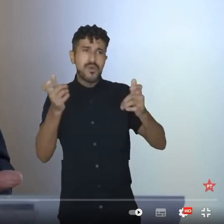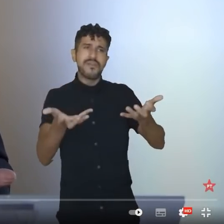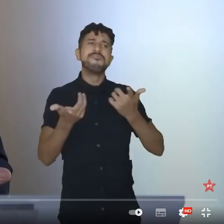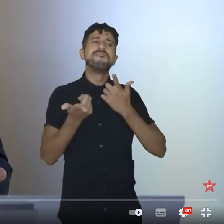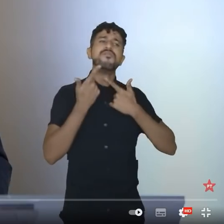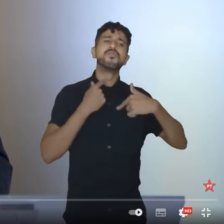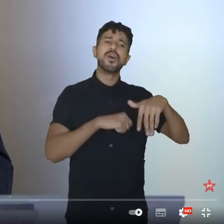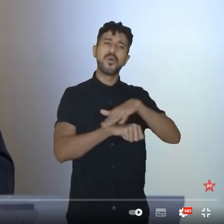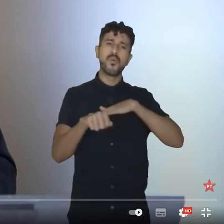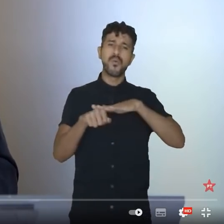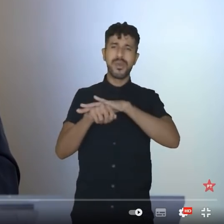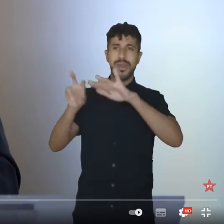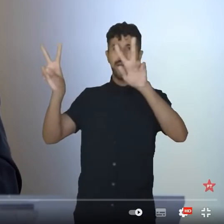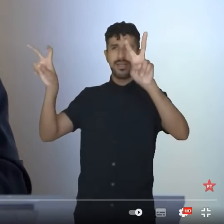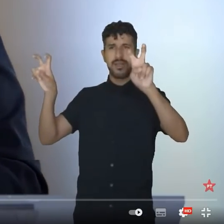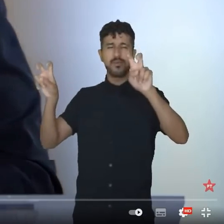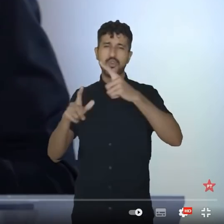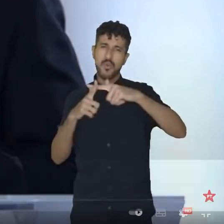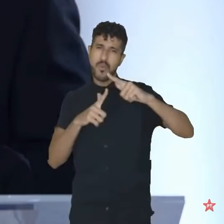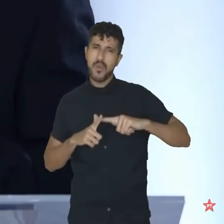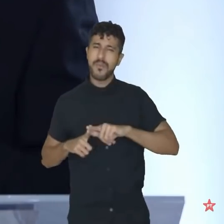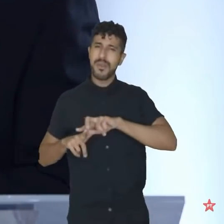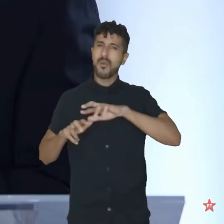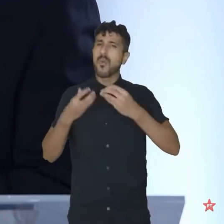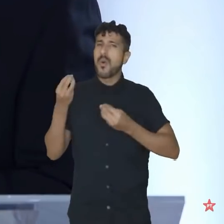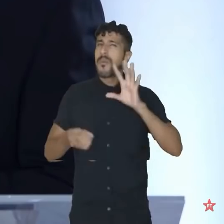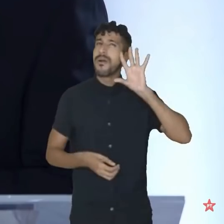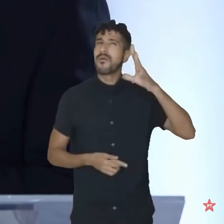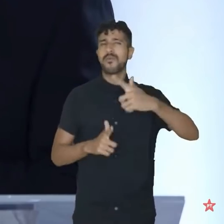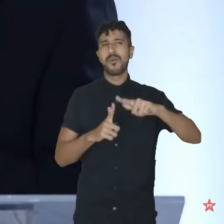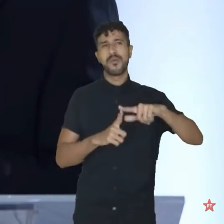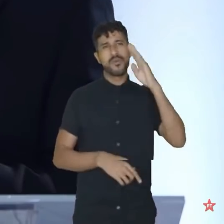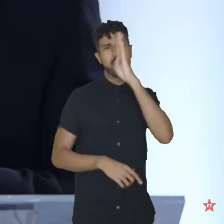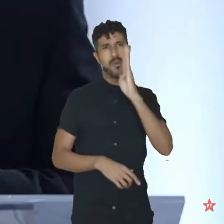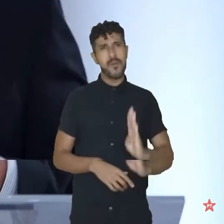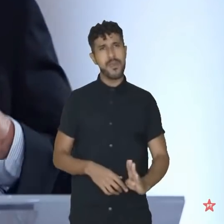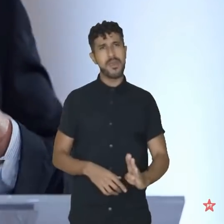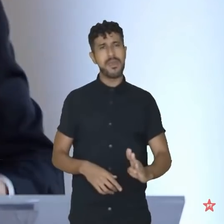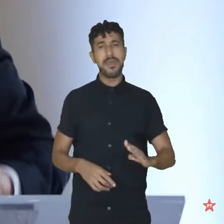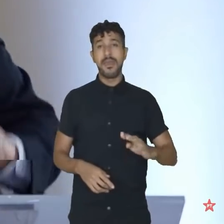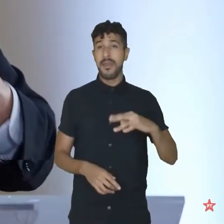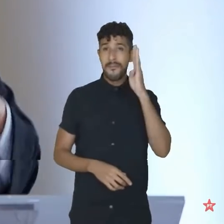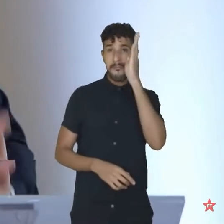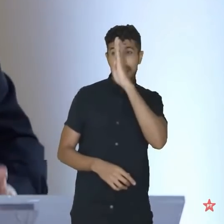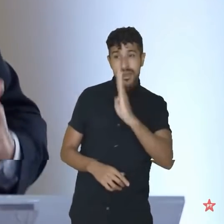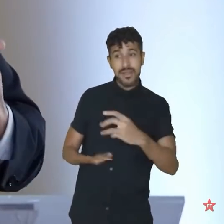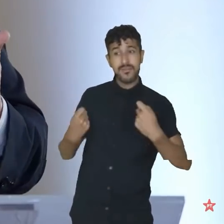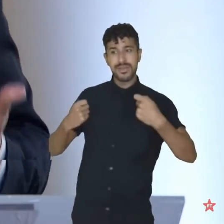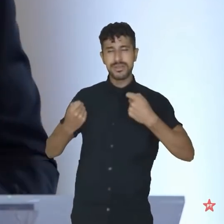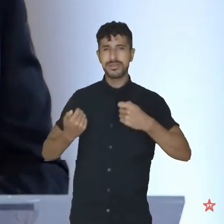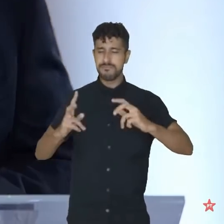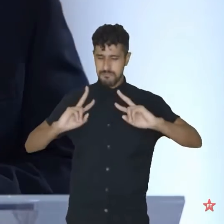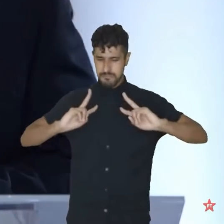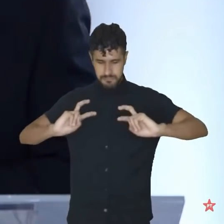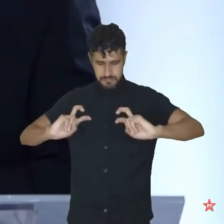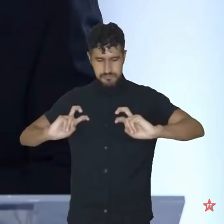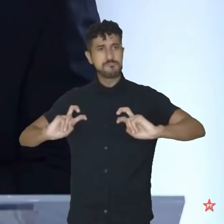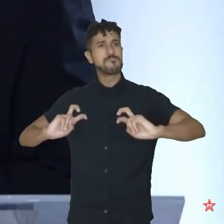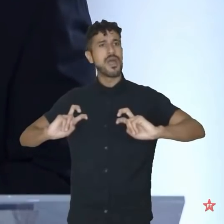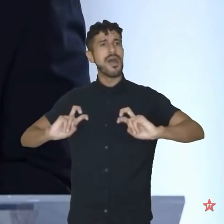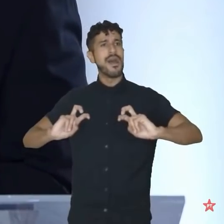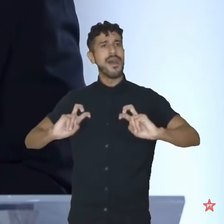o Brasil é um país que precisa efetivamente se dá conta que é plenamente possível